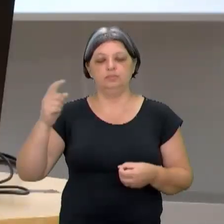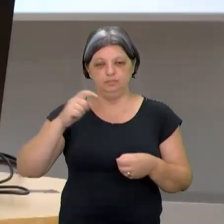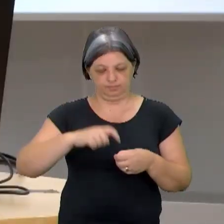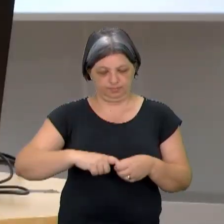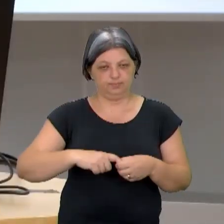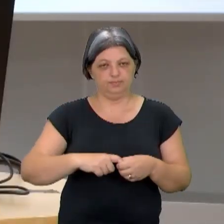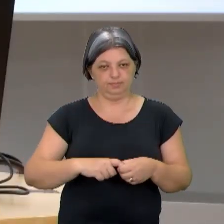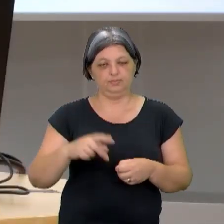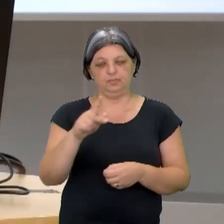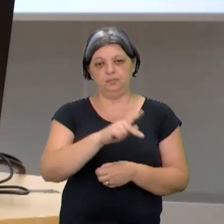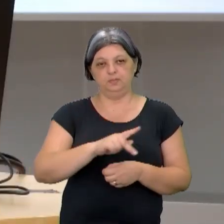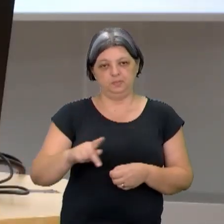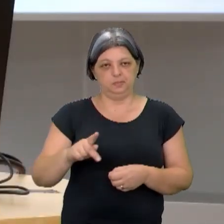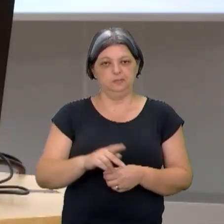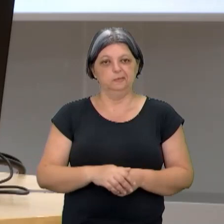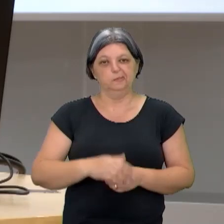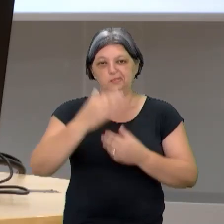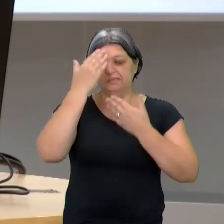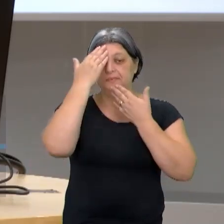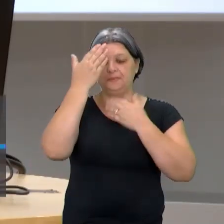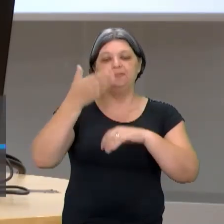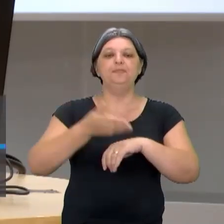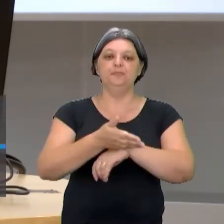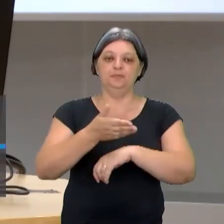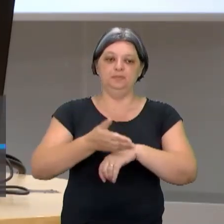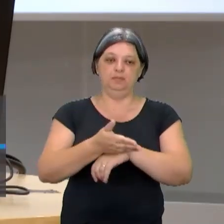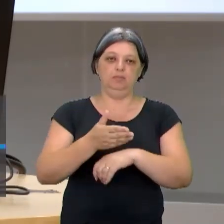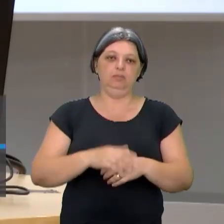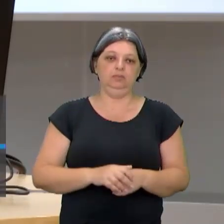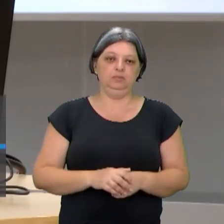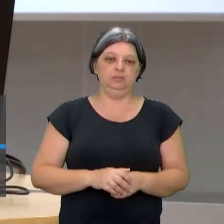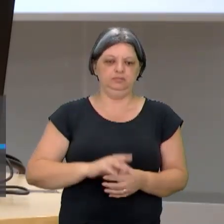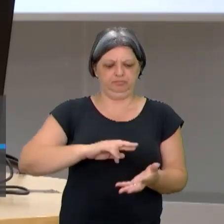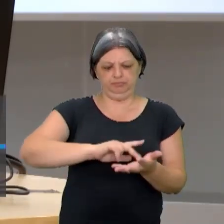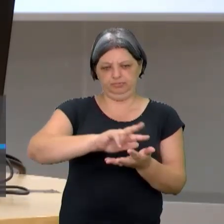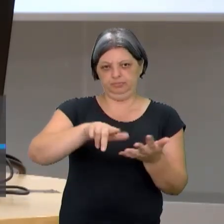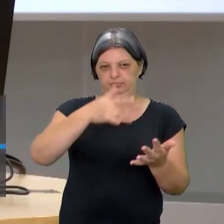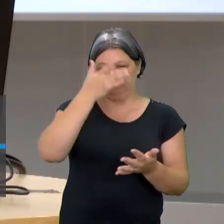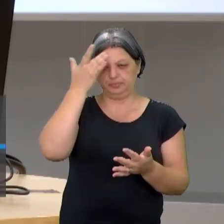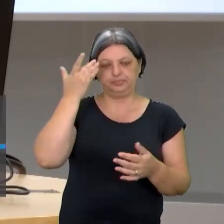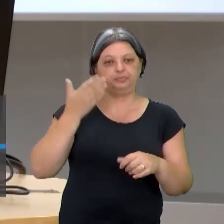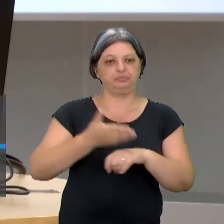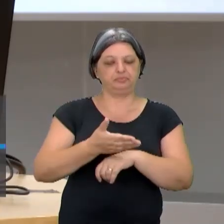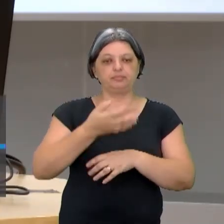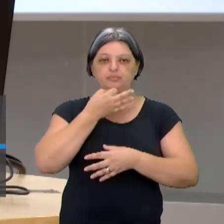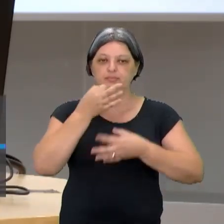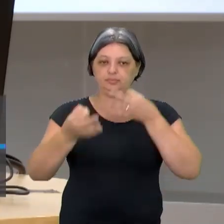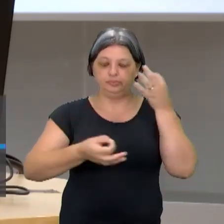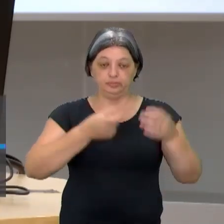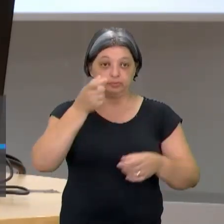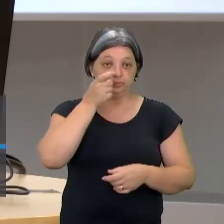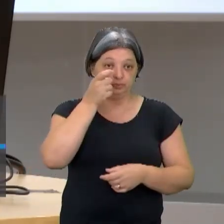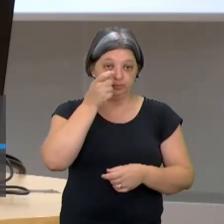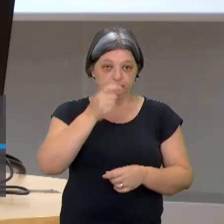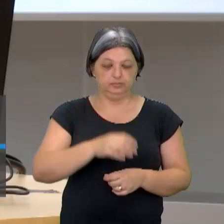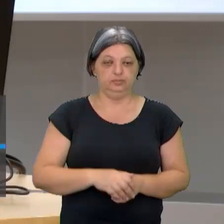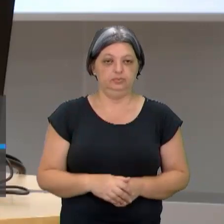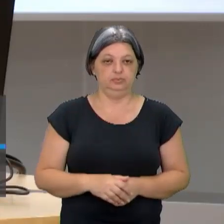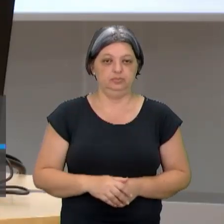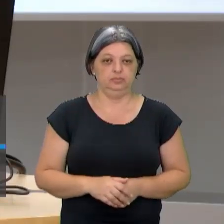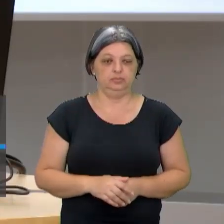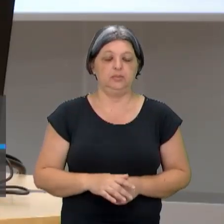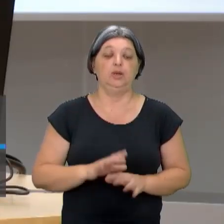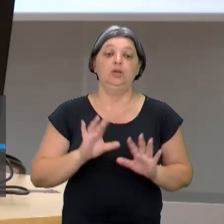Voltamos então, professores. Obrigada pelas contribuições. Teve várias participações e várias respostas bem interessantes. Só para tentar